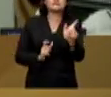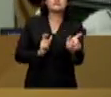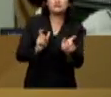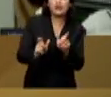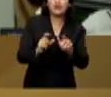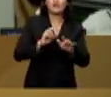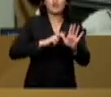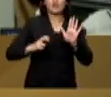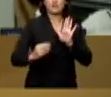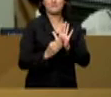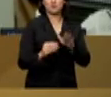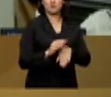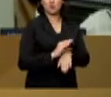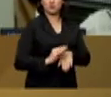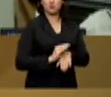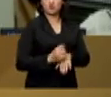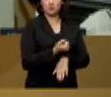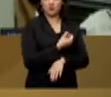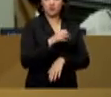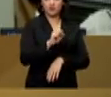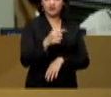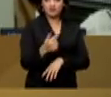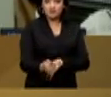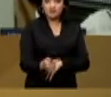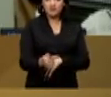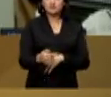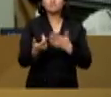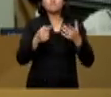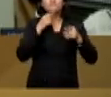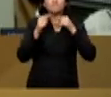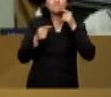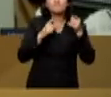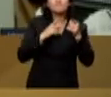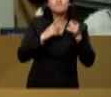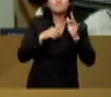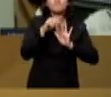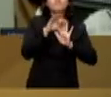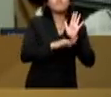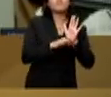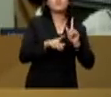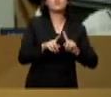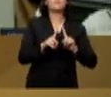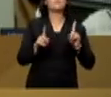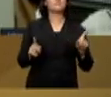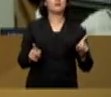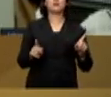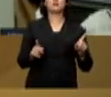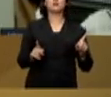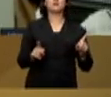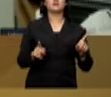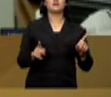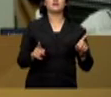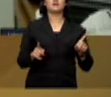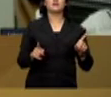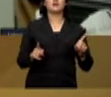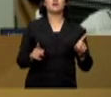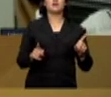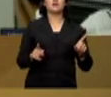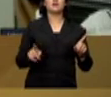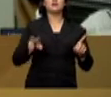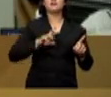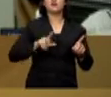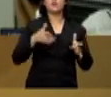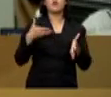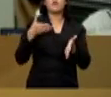Emenda Constitucional número 87 de 2015 não deve ser traduzida como obstáculo